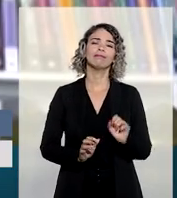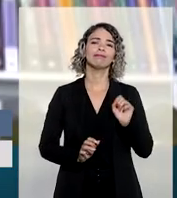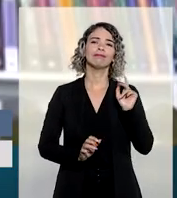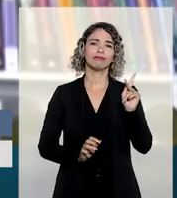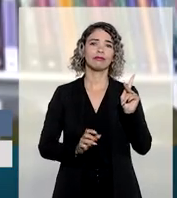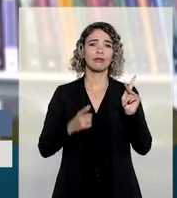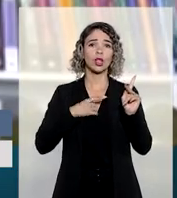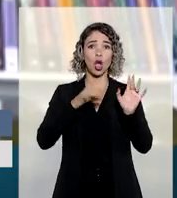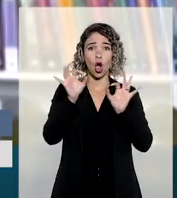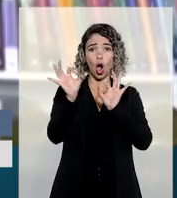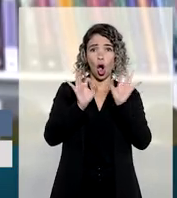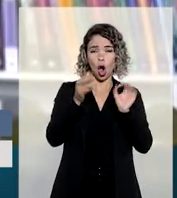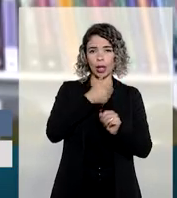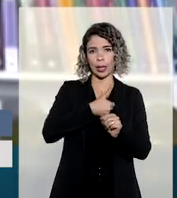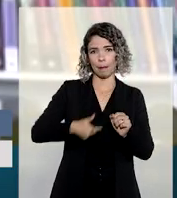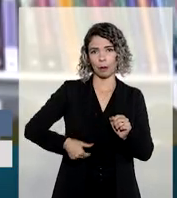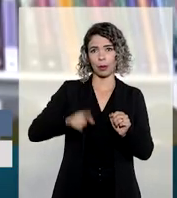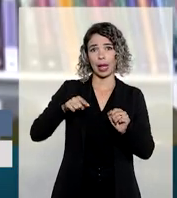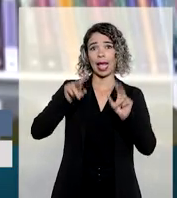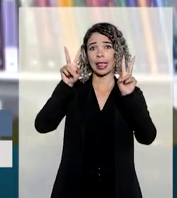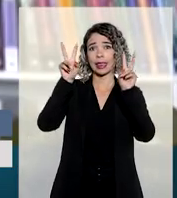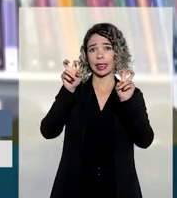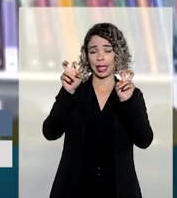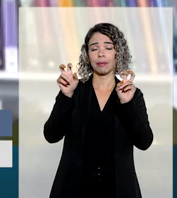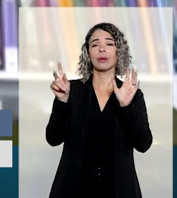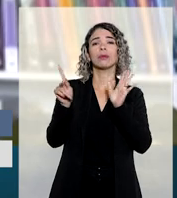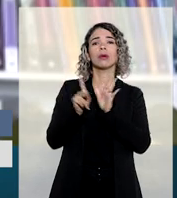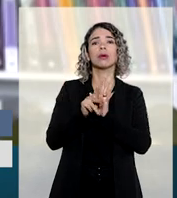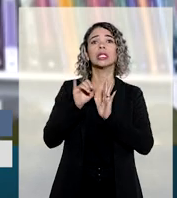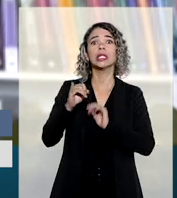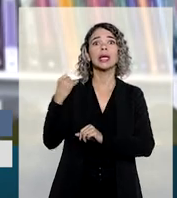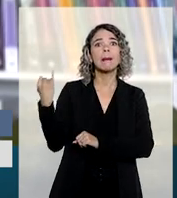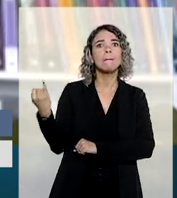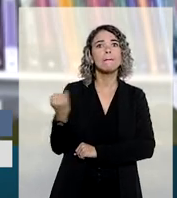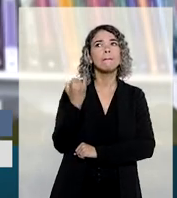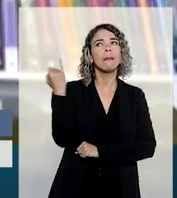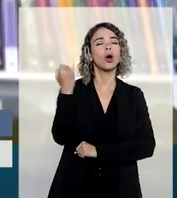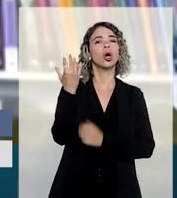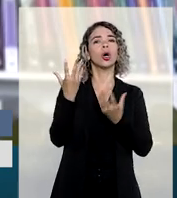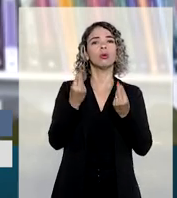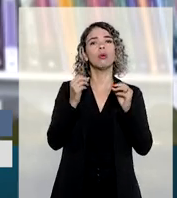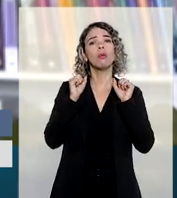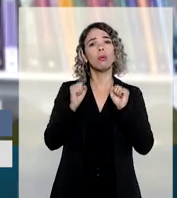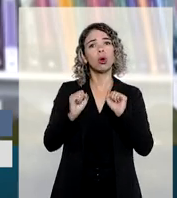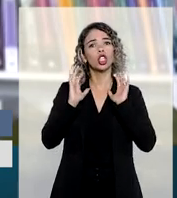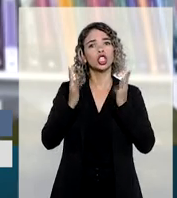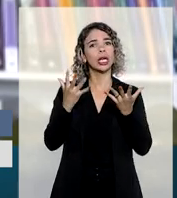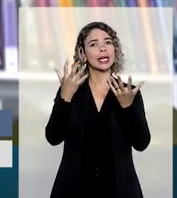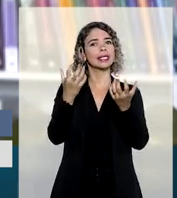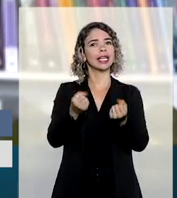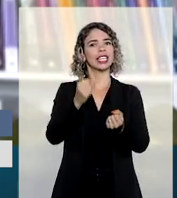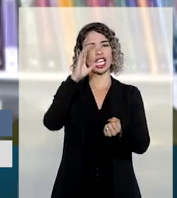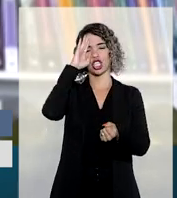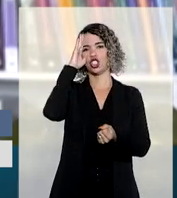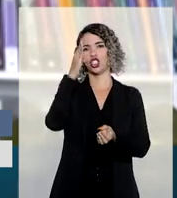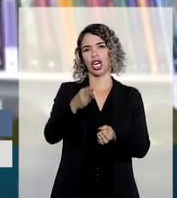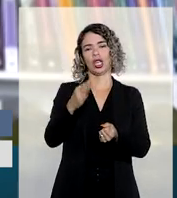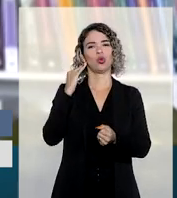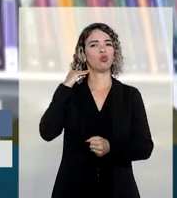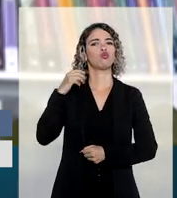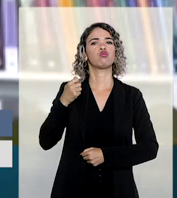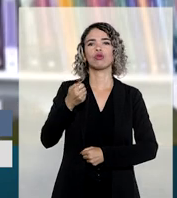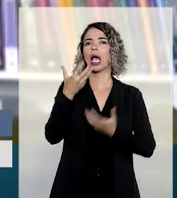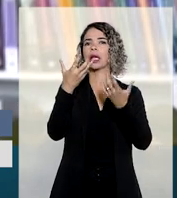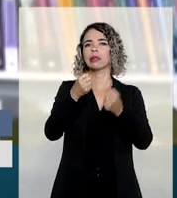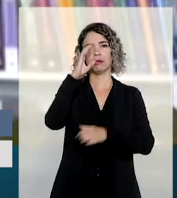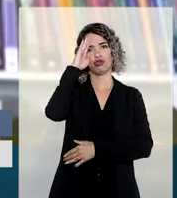Legal, Fátima. Bom, matérias de ordem pública são aquelas matérias que, de tão relevantes, podem ser conhecidas de ofício pelo magistrado,